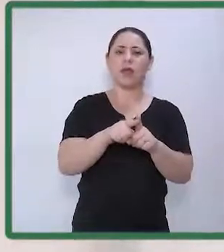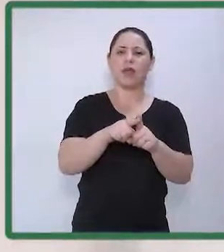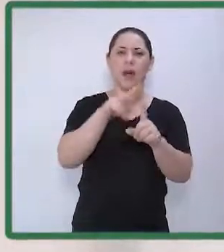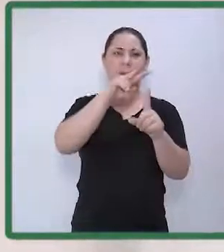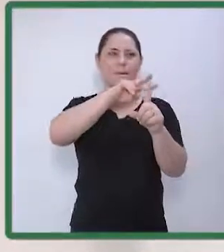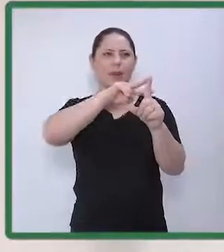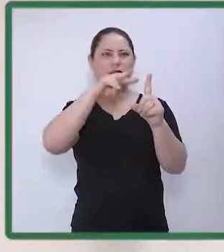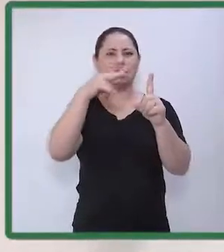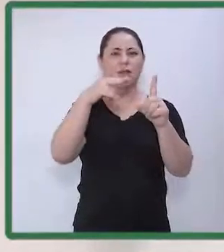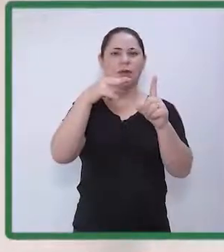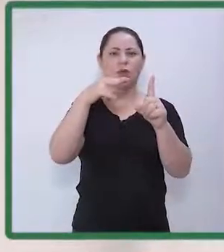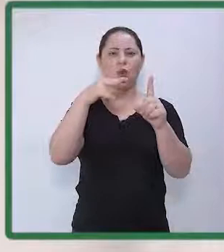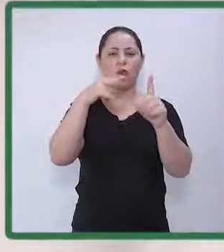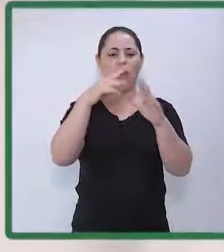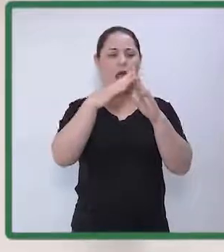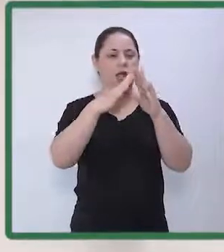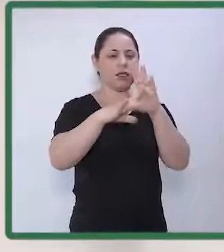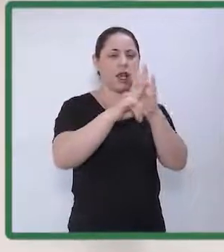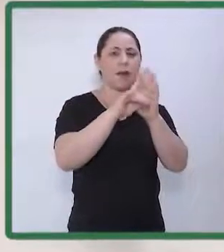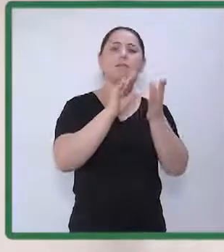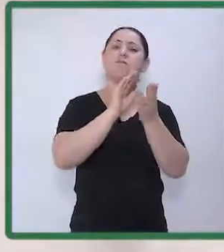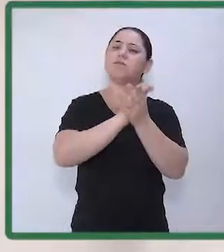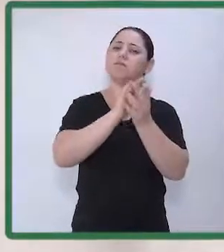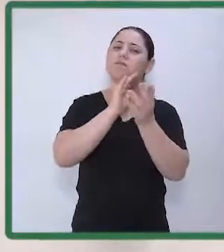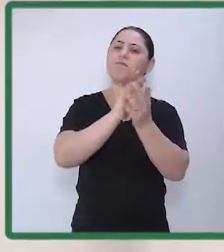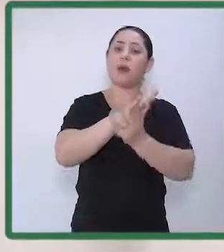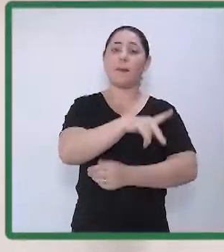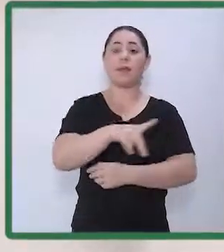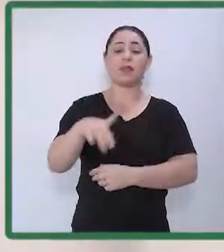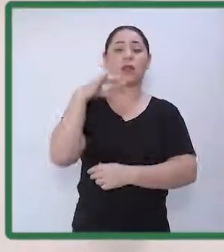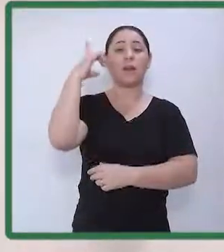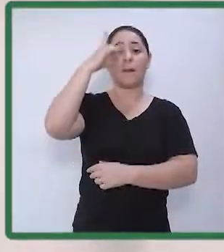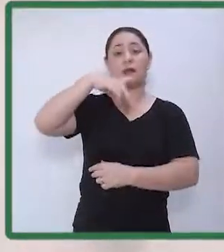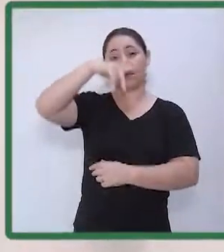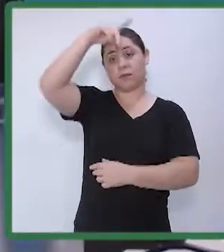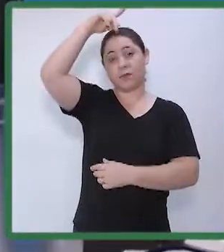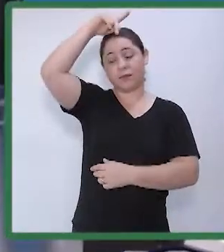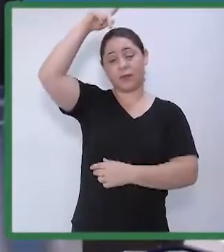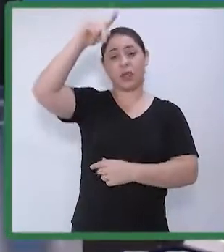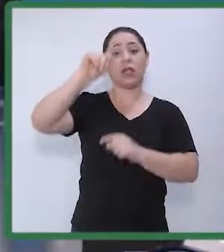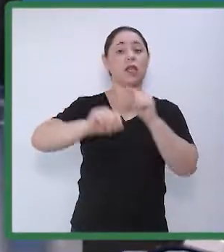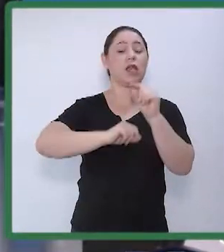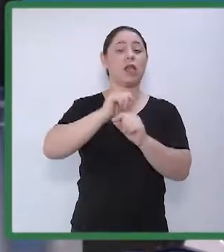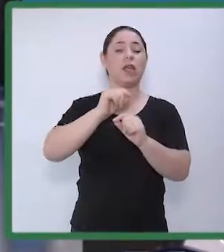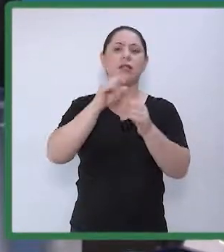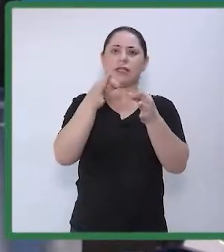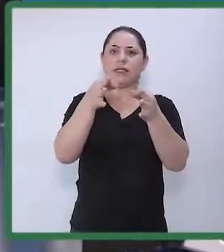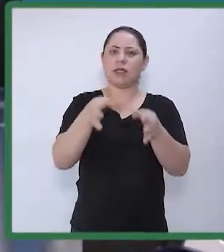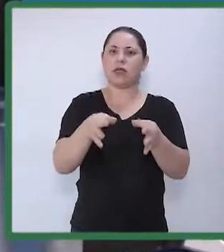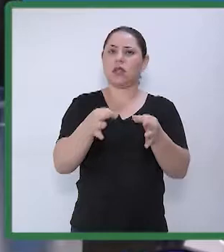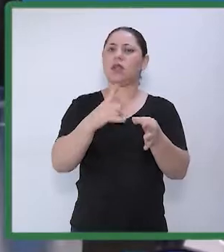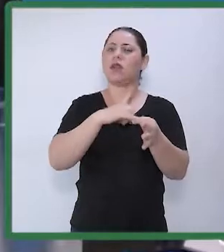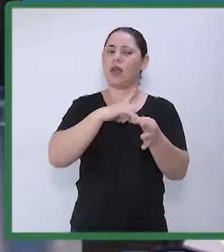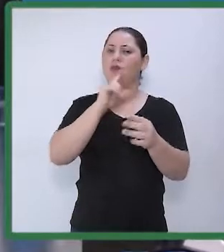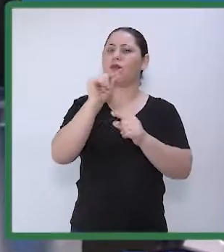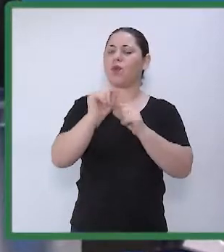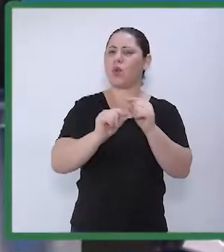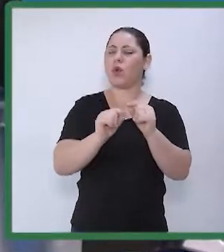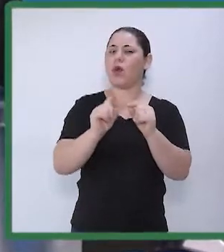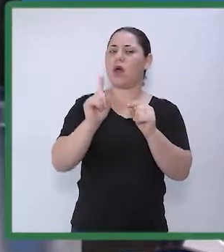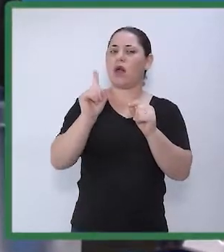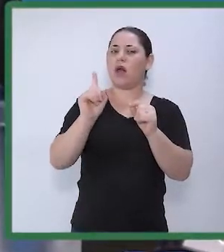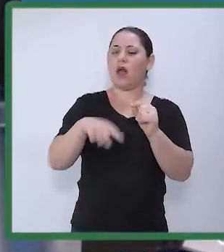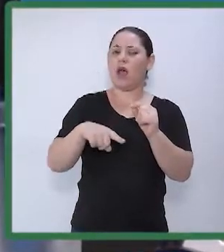a percepção, inclusive, da casa, né? Parabenizar o nosso presidente Paulo Corrêa, que com certeza